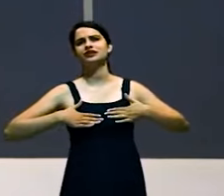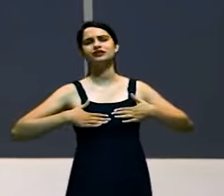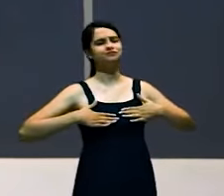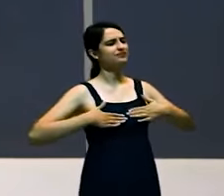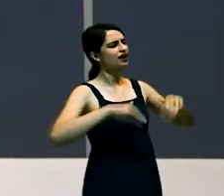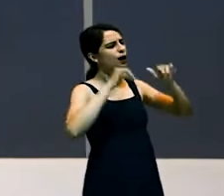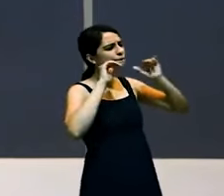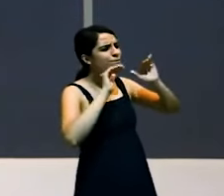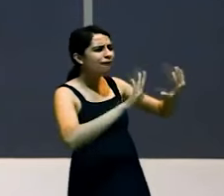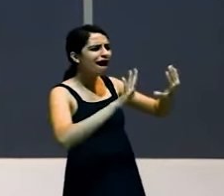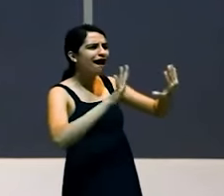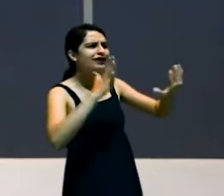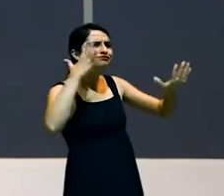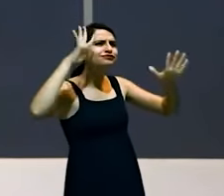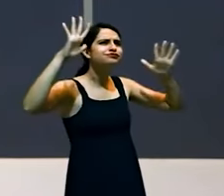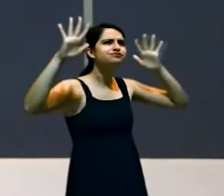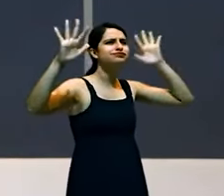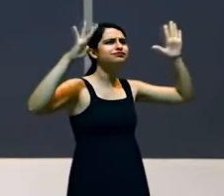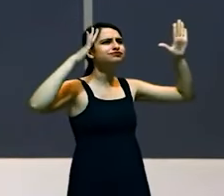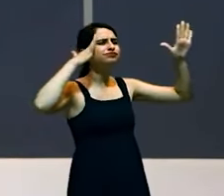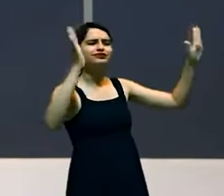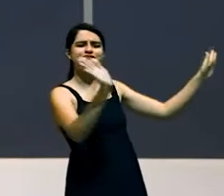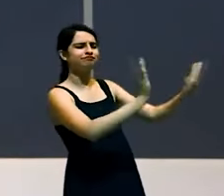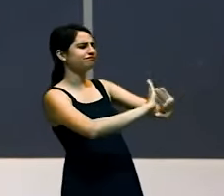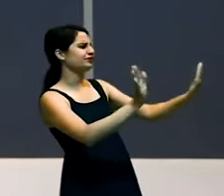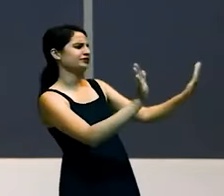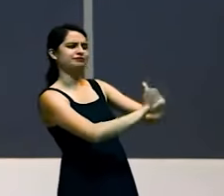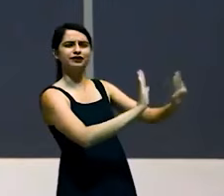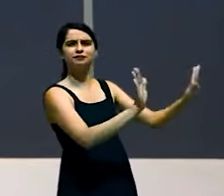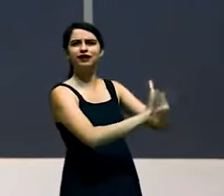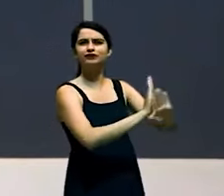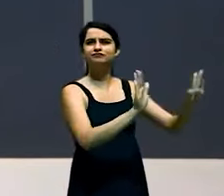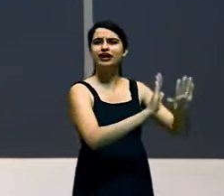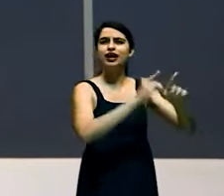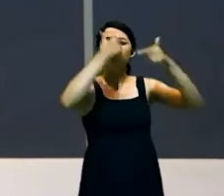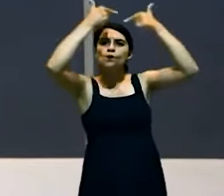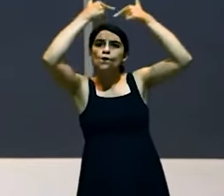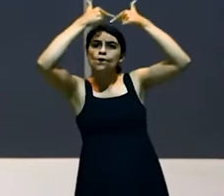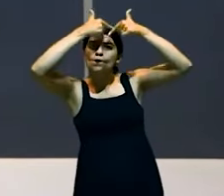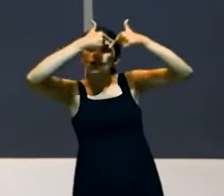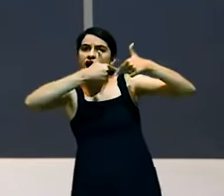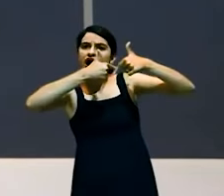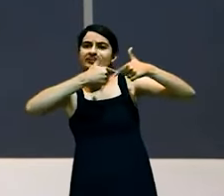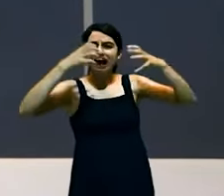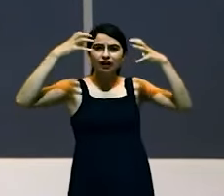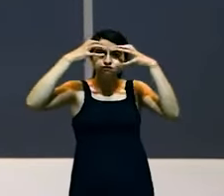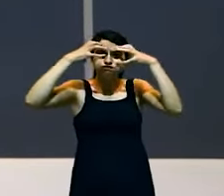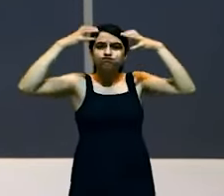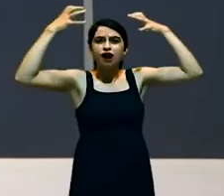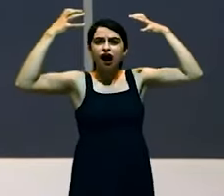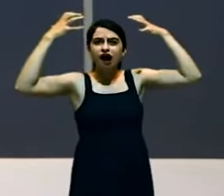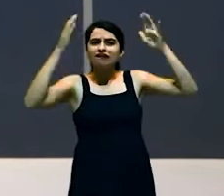Para de ser desatenta. Para. Limpa essa mente cheia de coisa, cheia